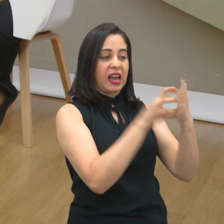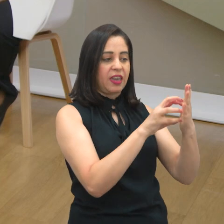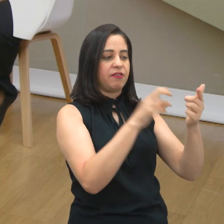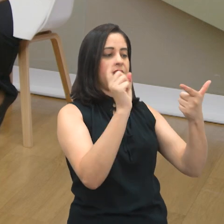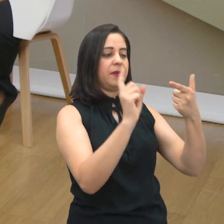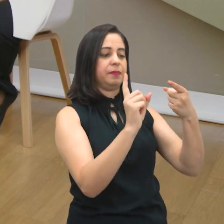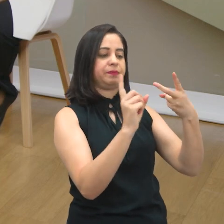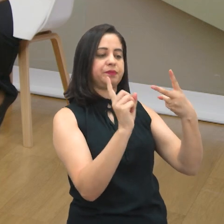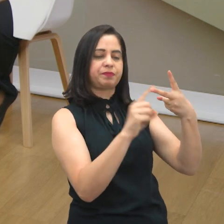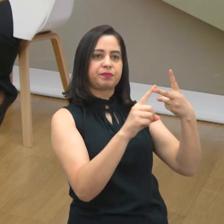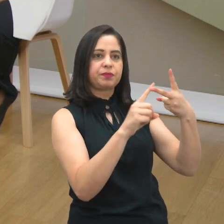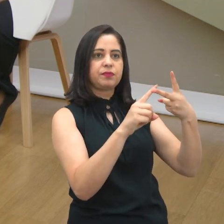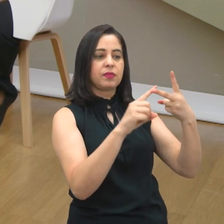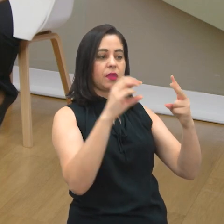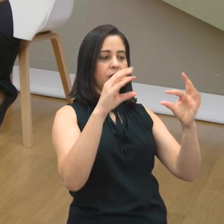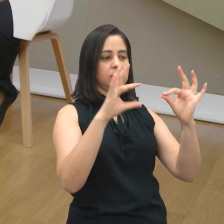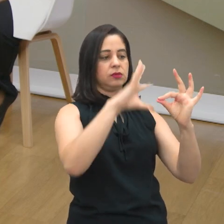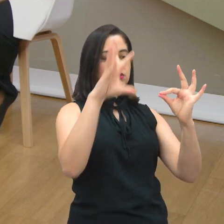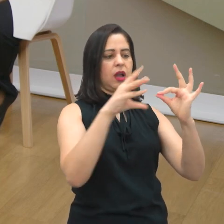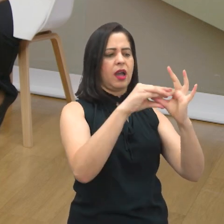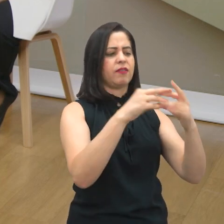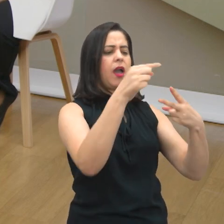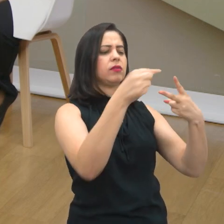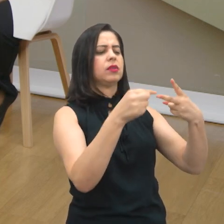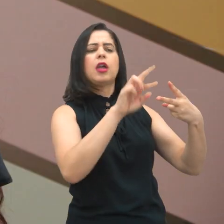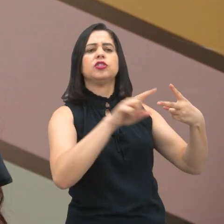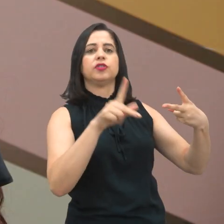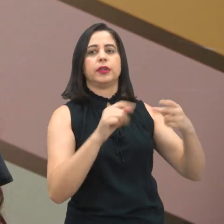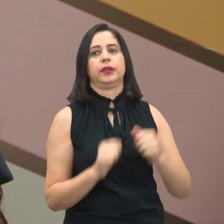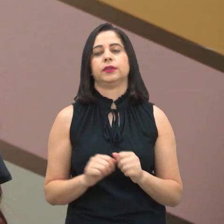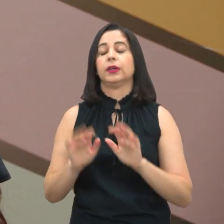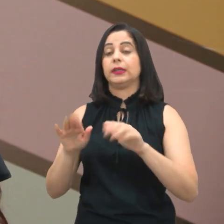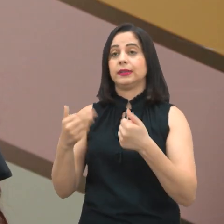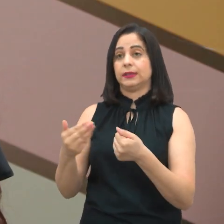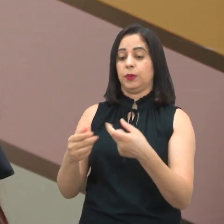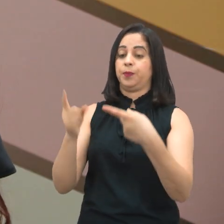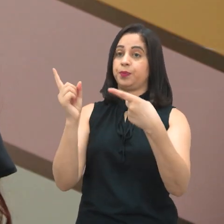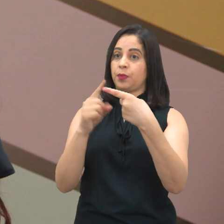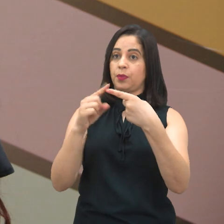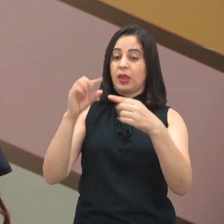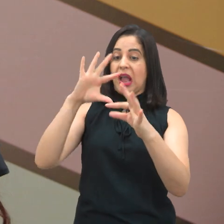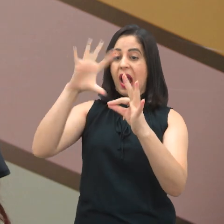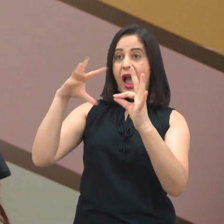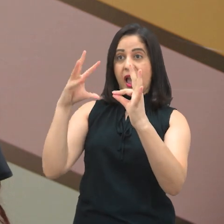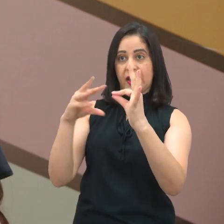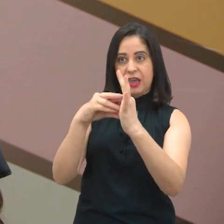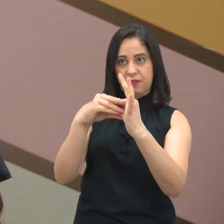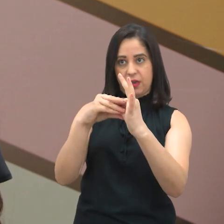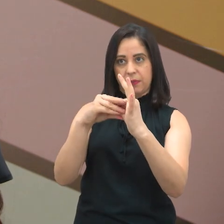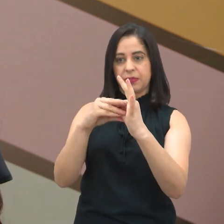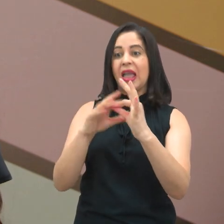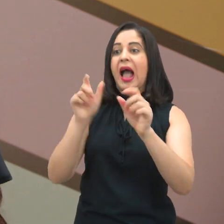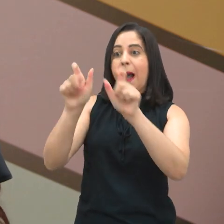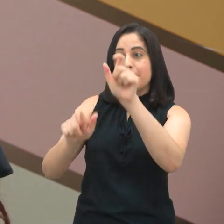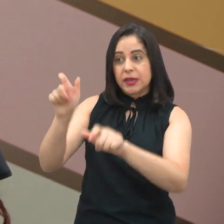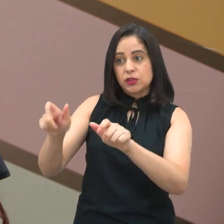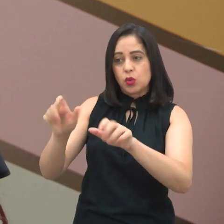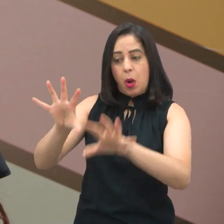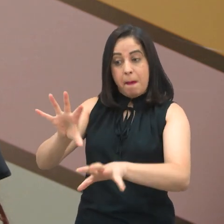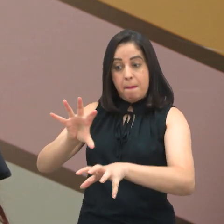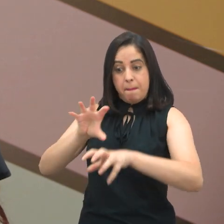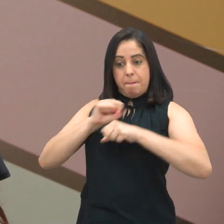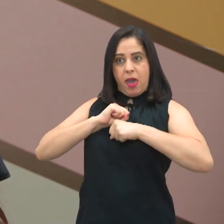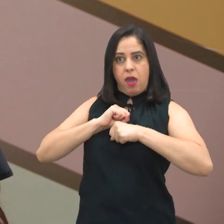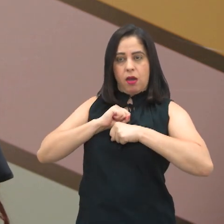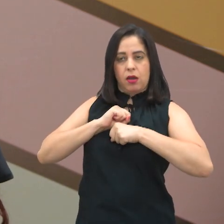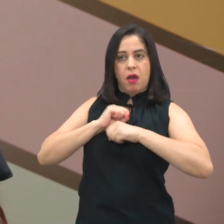a diferença, por favor. A infecção pelo HIV, ela pode ser sem sintoma nenhum. Então, a pessoa pode ter o vírus e não saber,